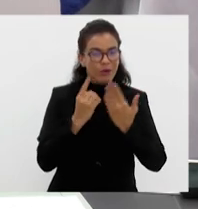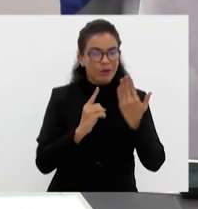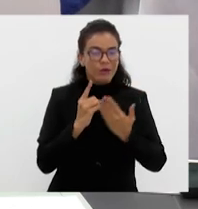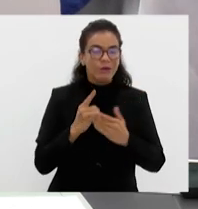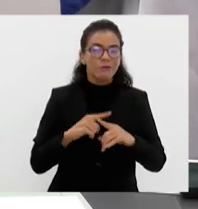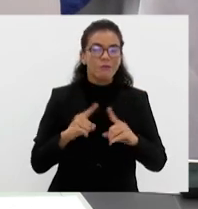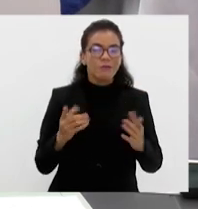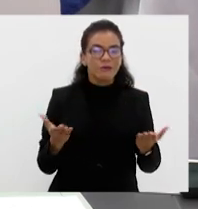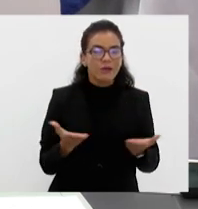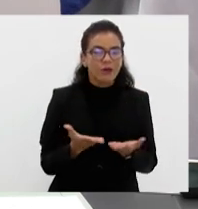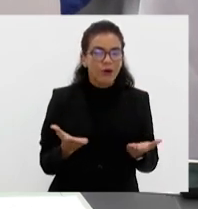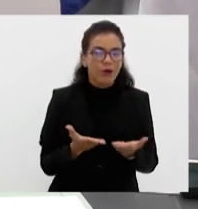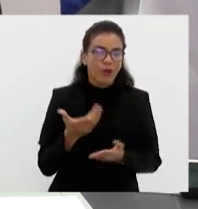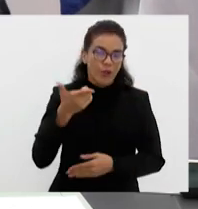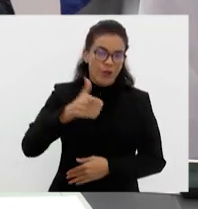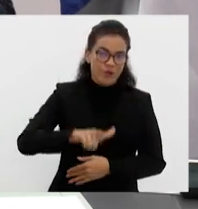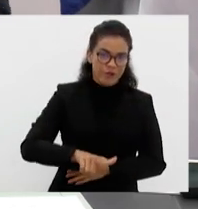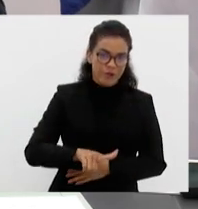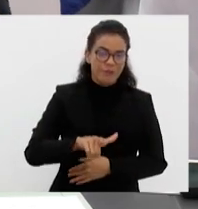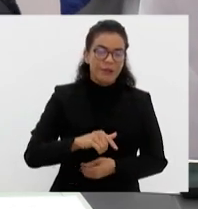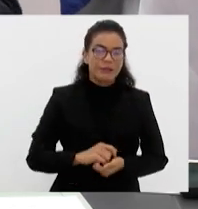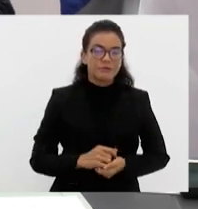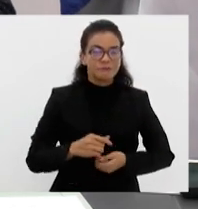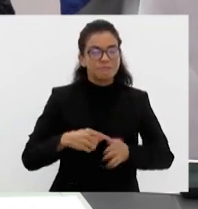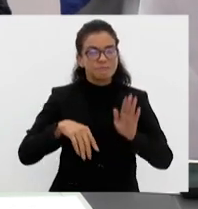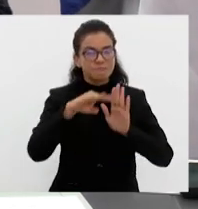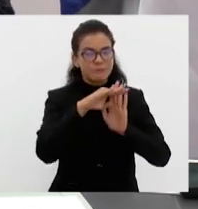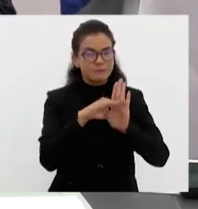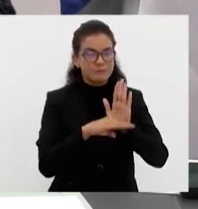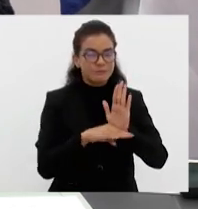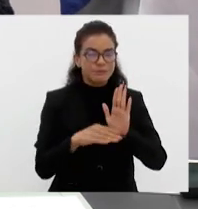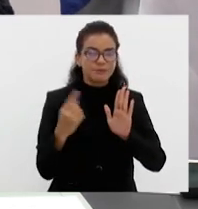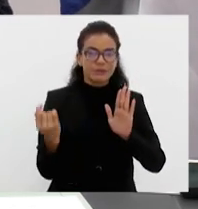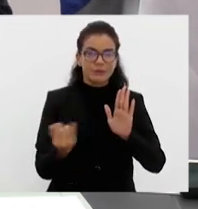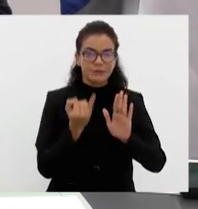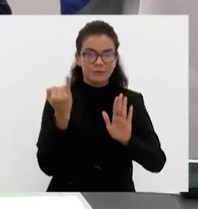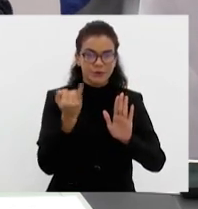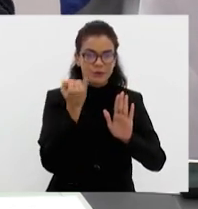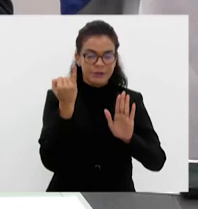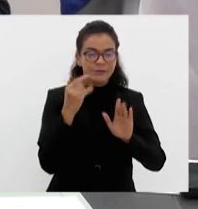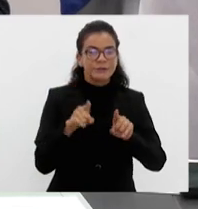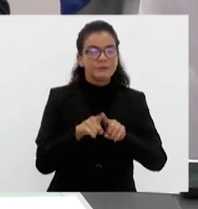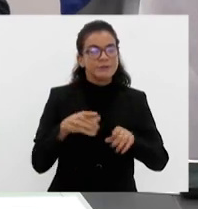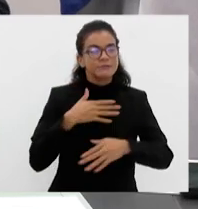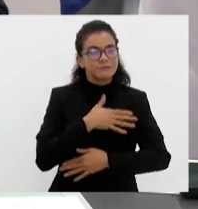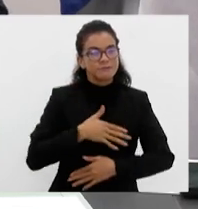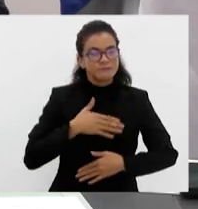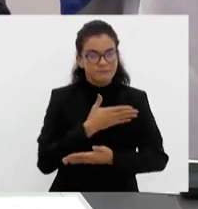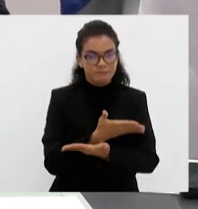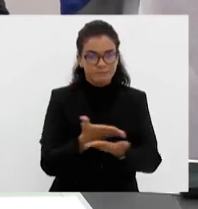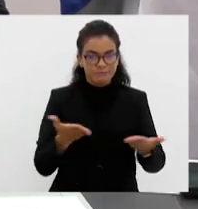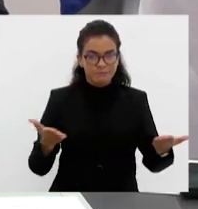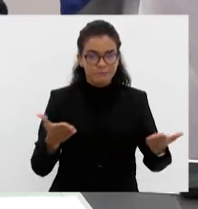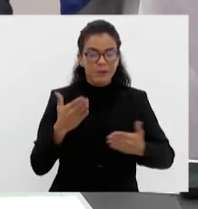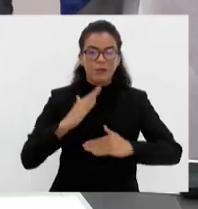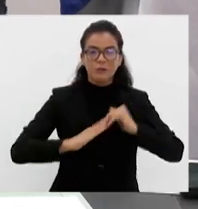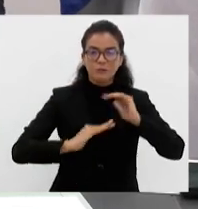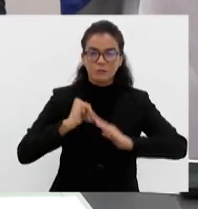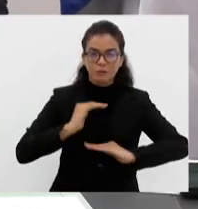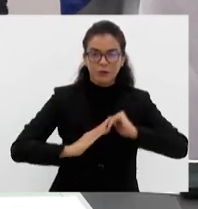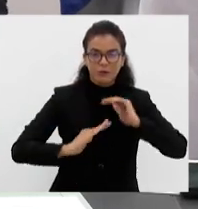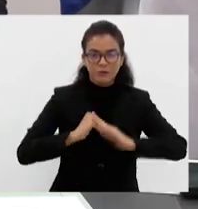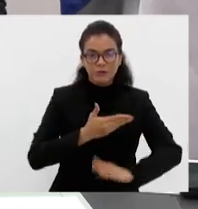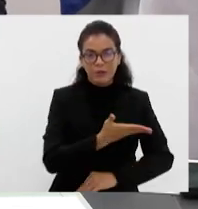duas pautas importantes. Enfim, saudar a todos os técnicos, TV Alerj, a todos que nos